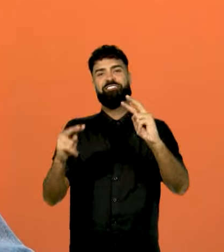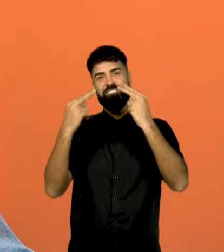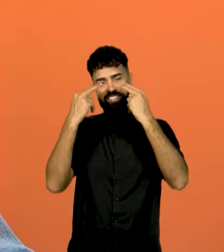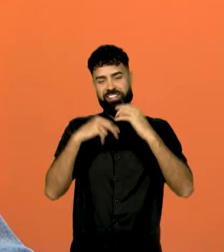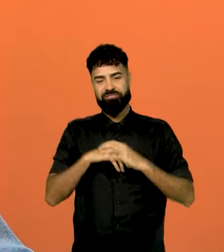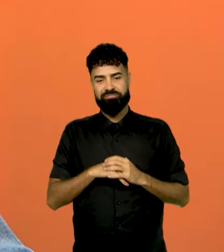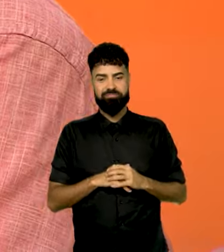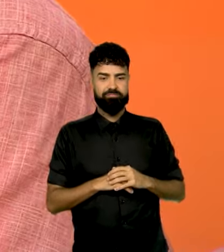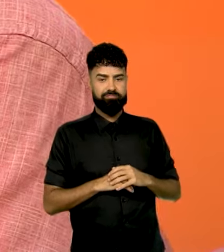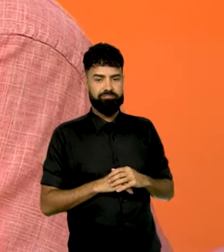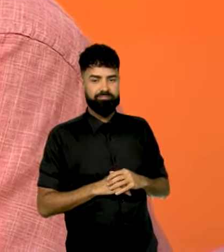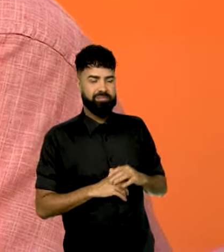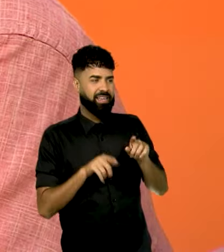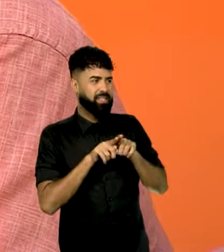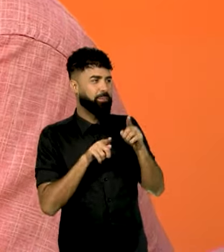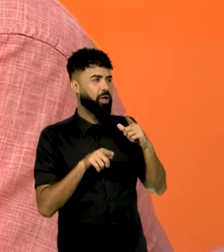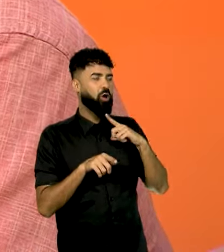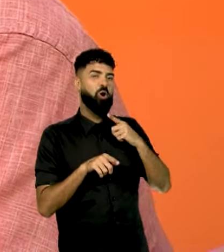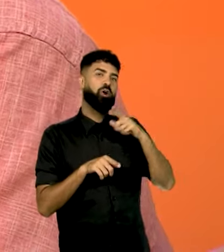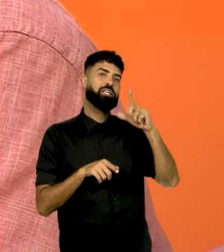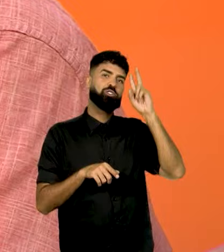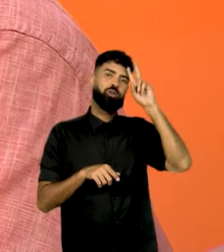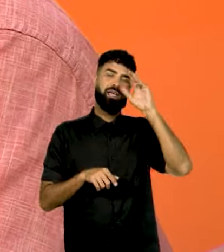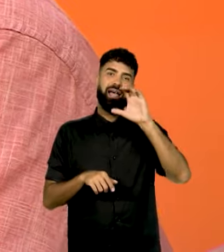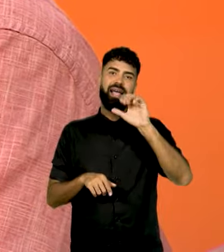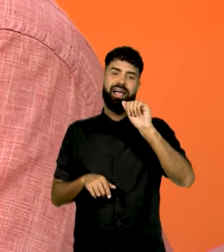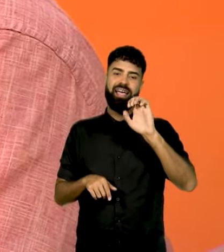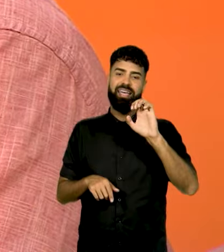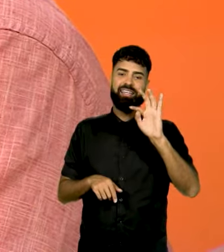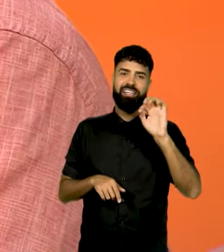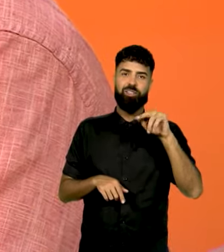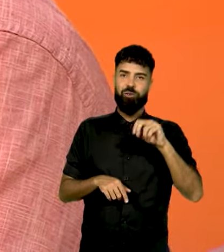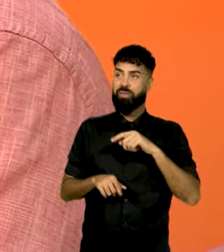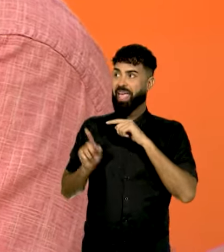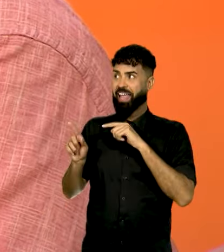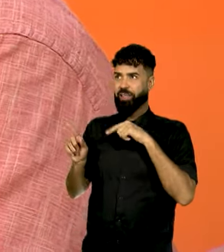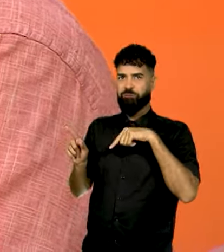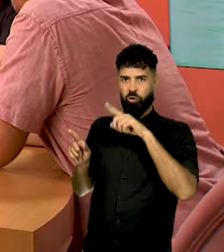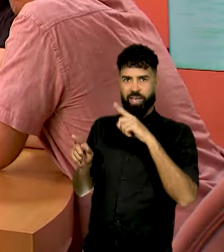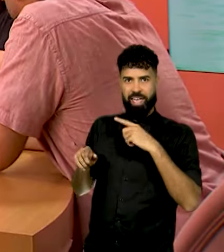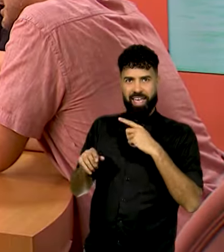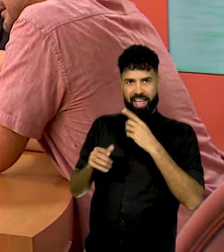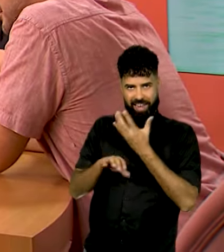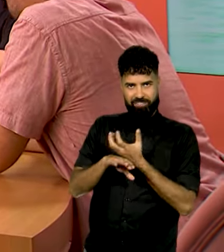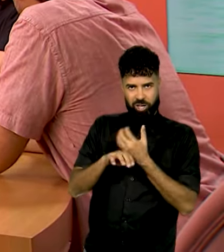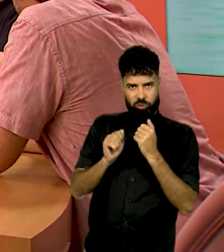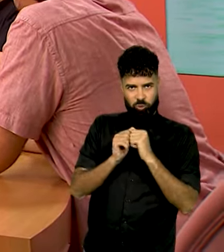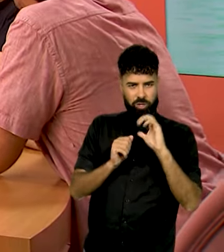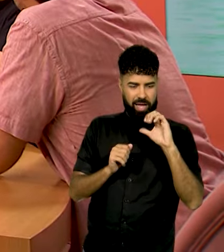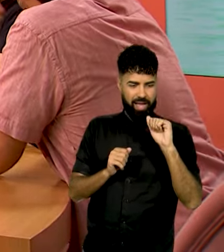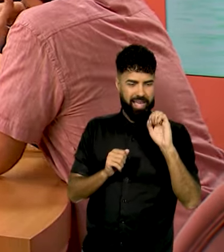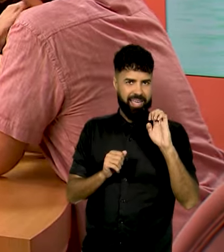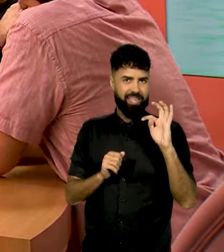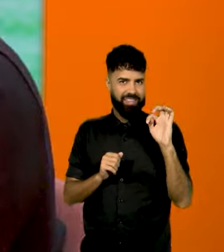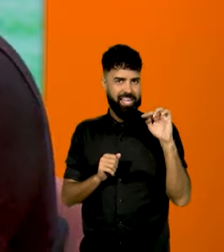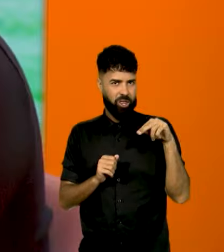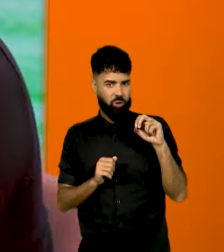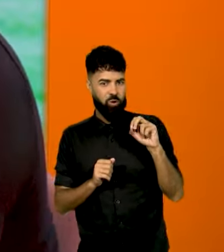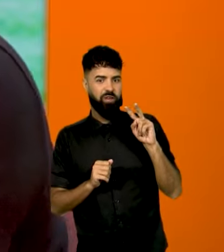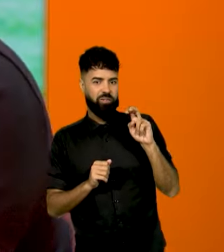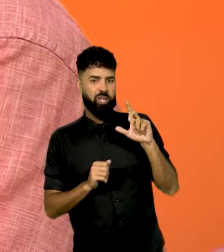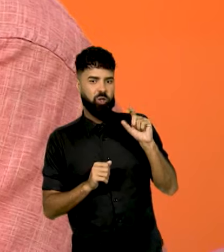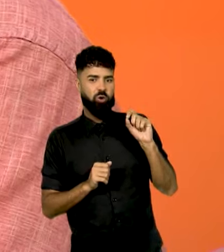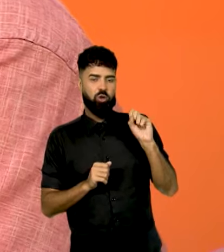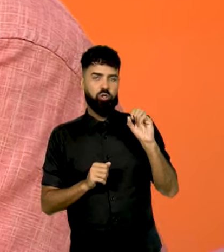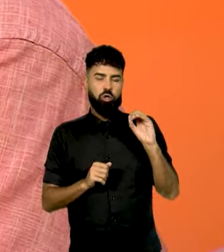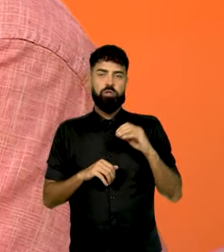Caetano também é ótima. Tava me contando aqui um pouco antes. Como é que a história do Caetano? Ele foi gravar com o Caetano também, a parceria Caetano incrível. Caetano Veloso. Que vai já conectando